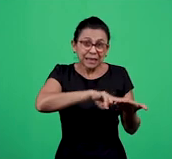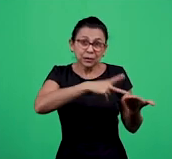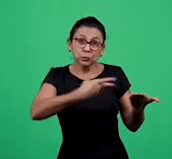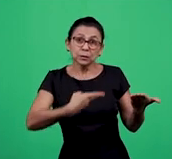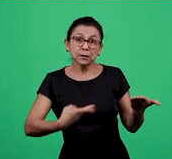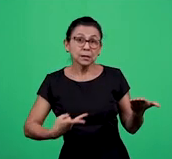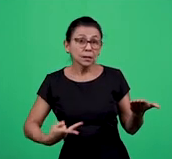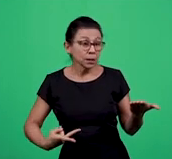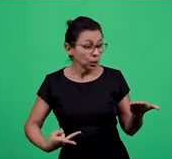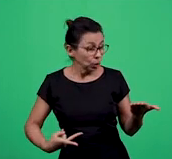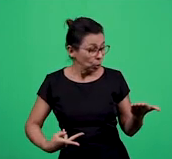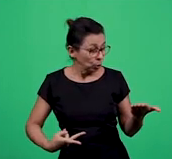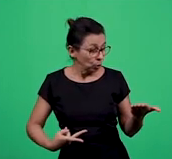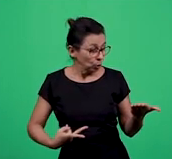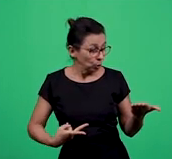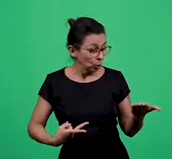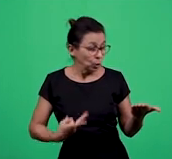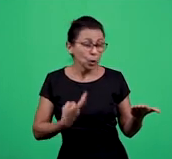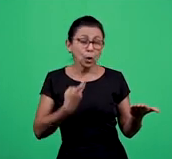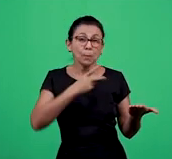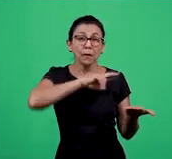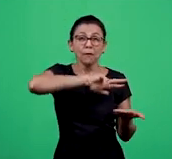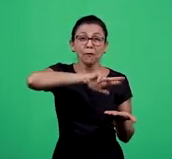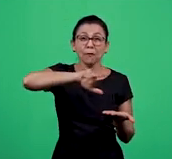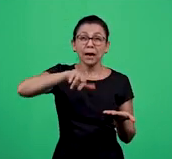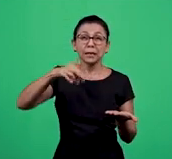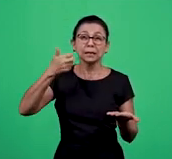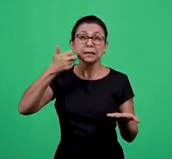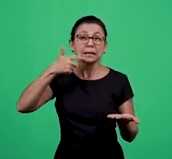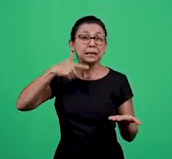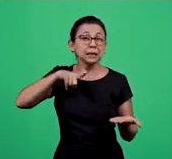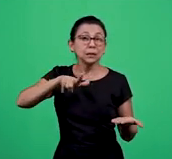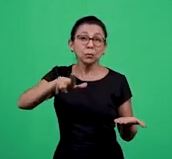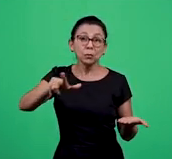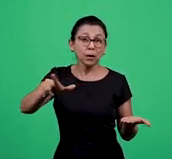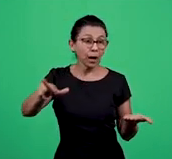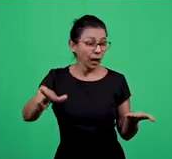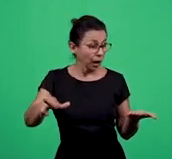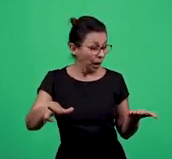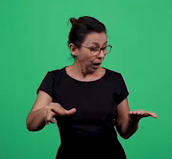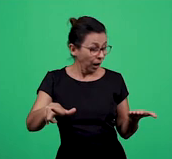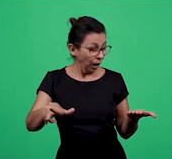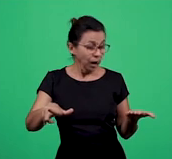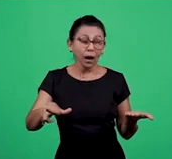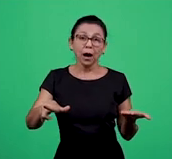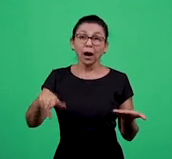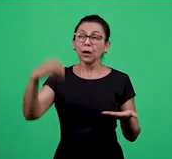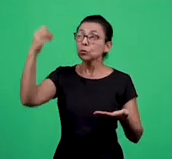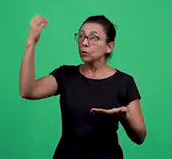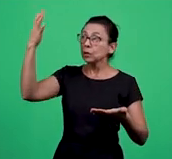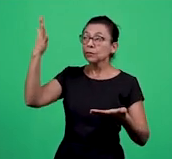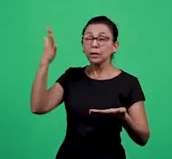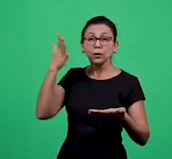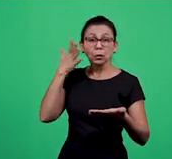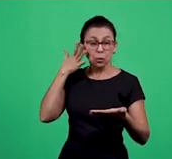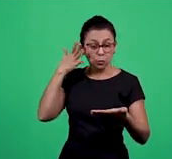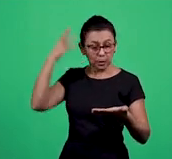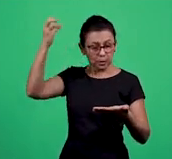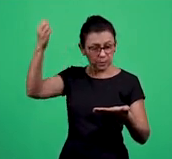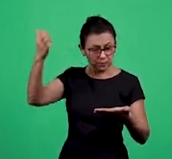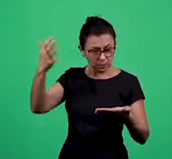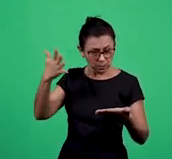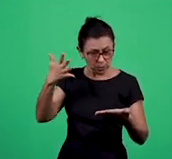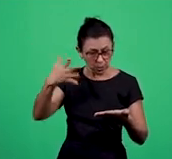naquele idioma. E o Senhor foi se revelando a ele, e o Senhor foi falando ao seu coração, e o Senhor foi dando